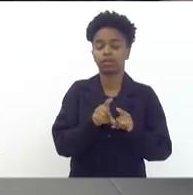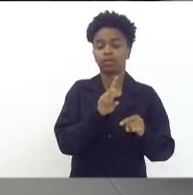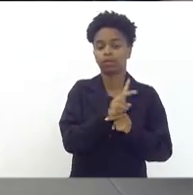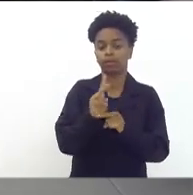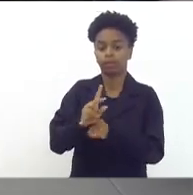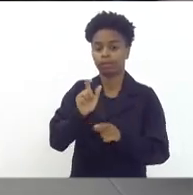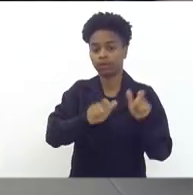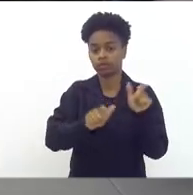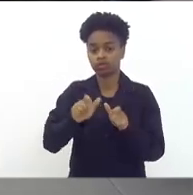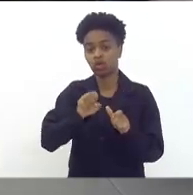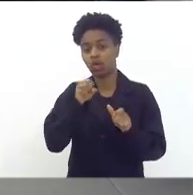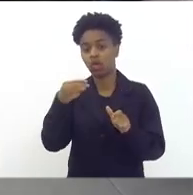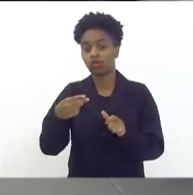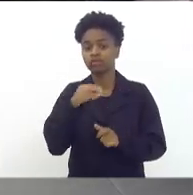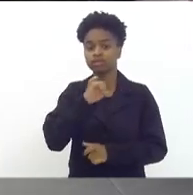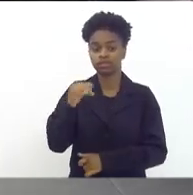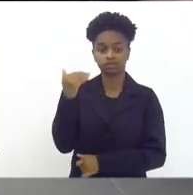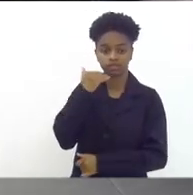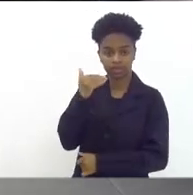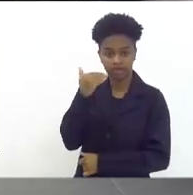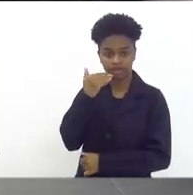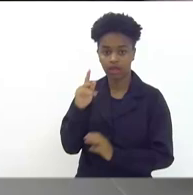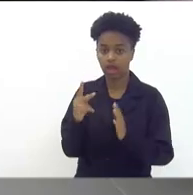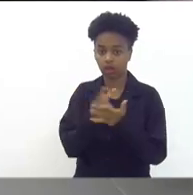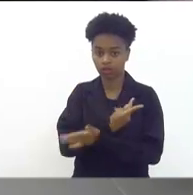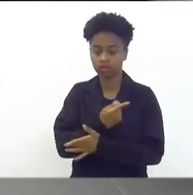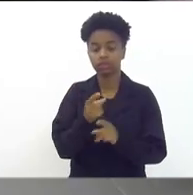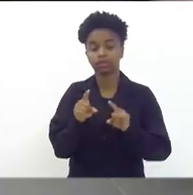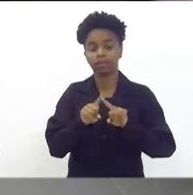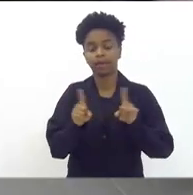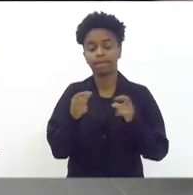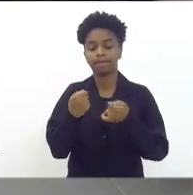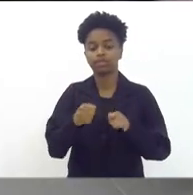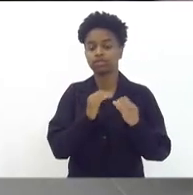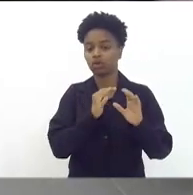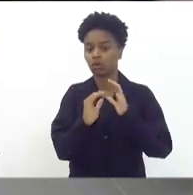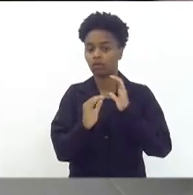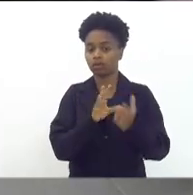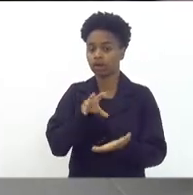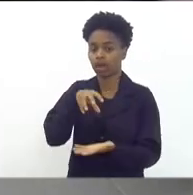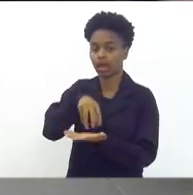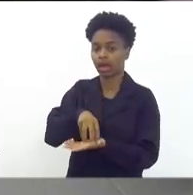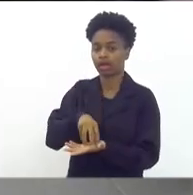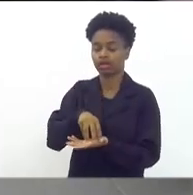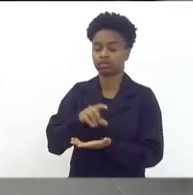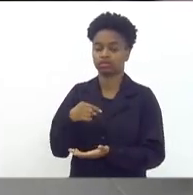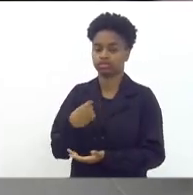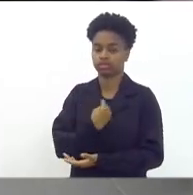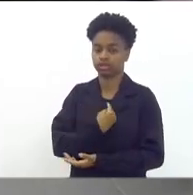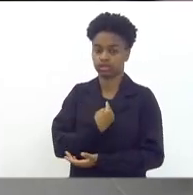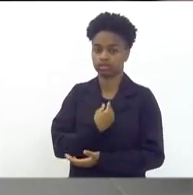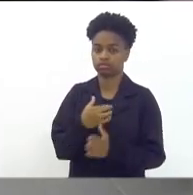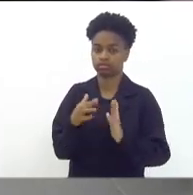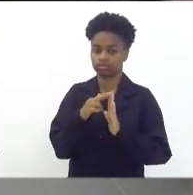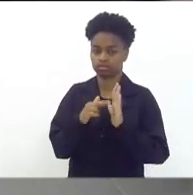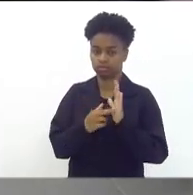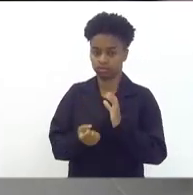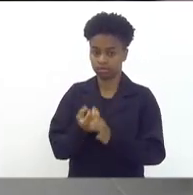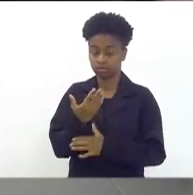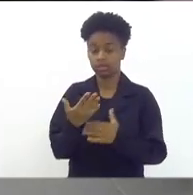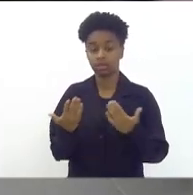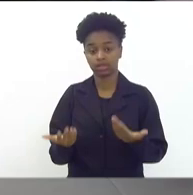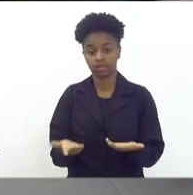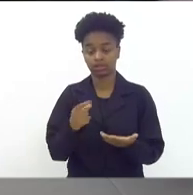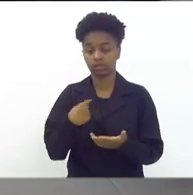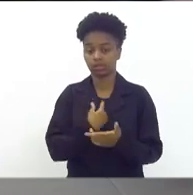se as instalações estiverem defeituosas comunicando-se o fato a agência reguladora então é o que a gente